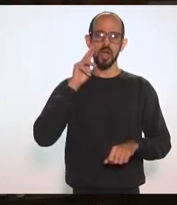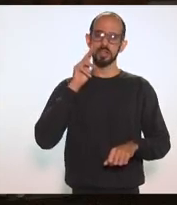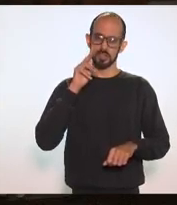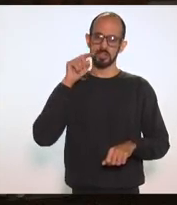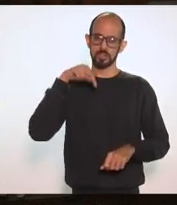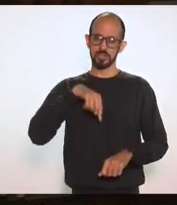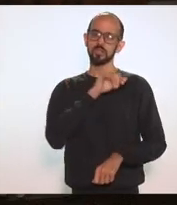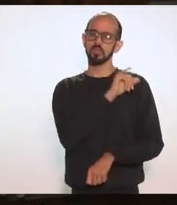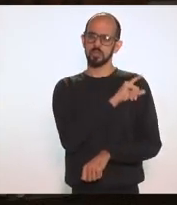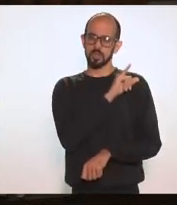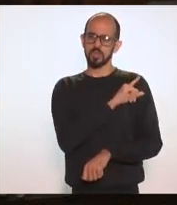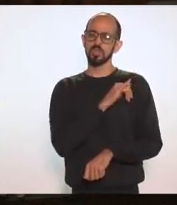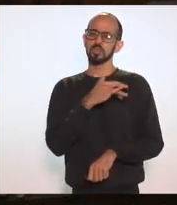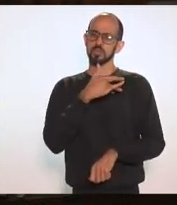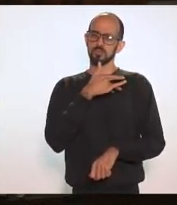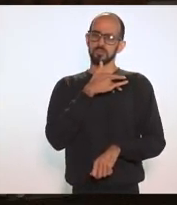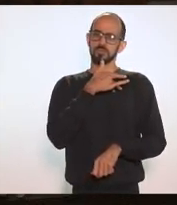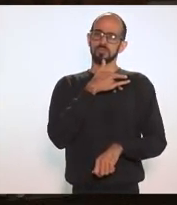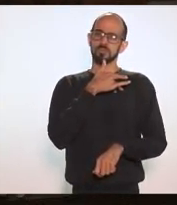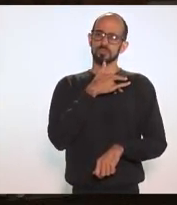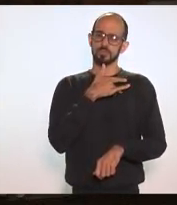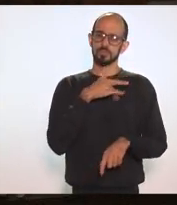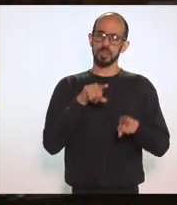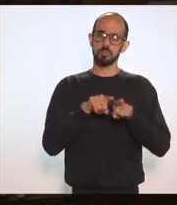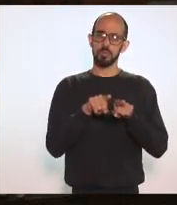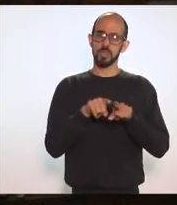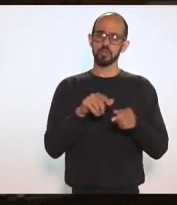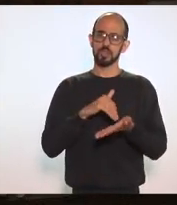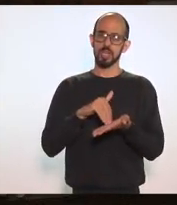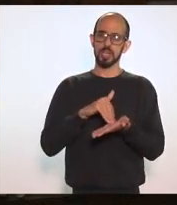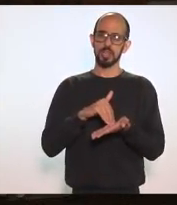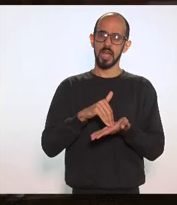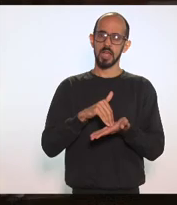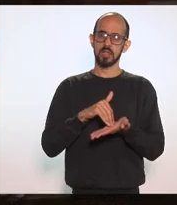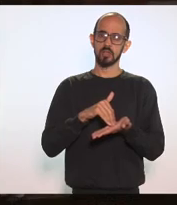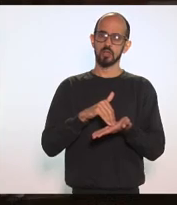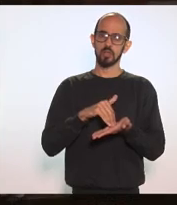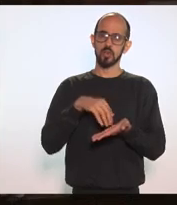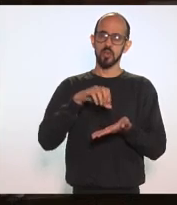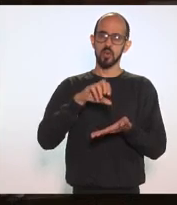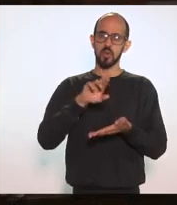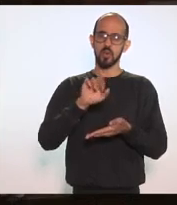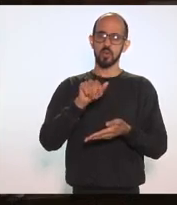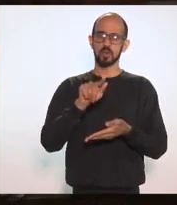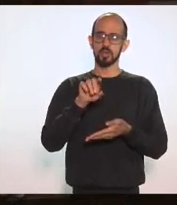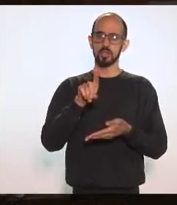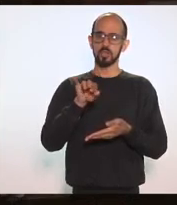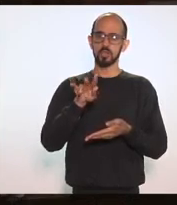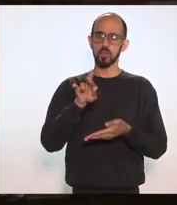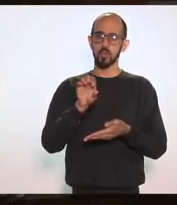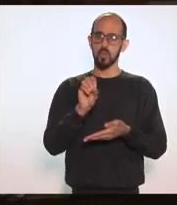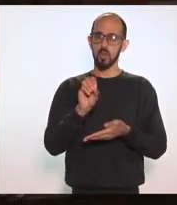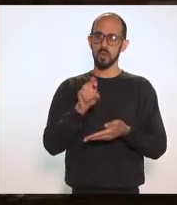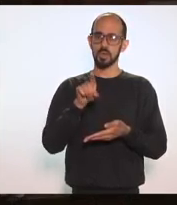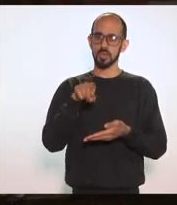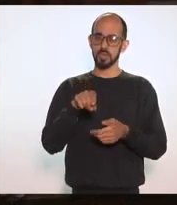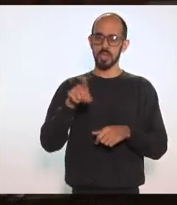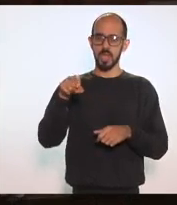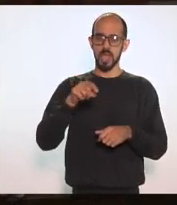Quero saudar o secretário Rodrigo Oliveira, secretário municipal de saúde de Niterói, que preside o Conselho de